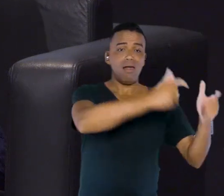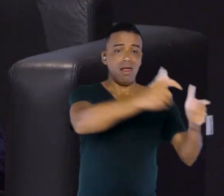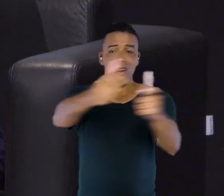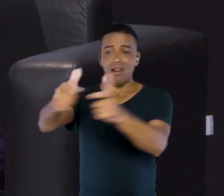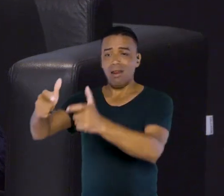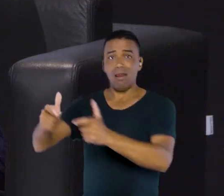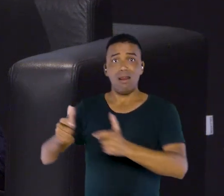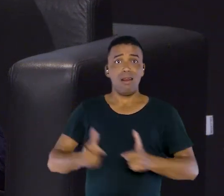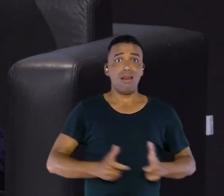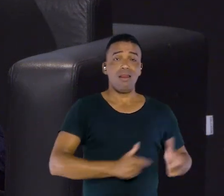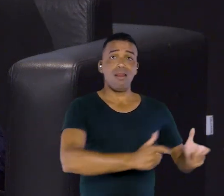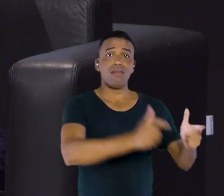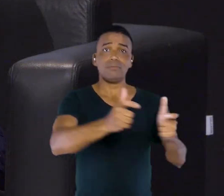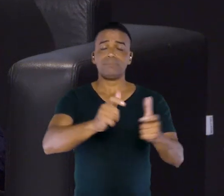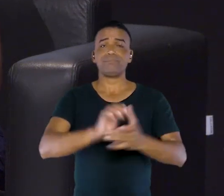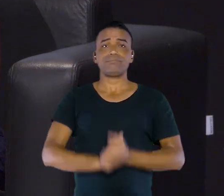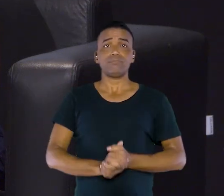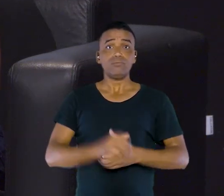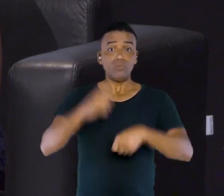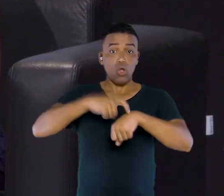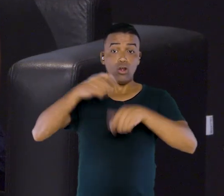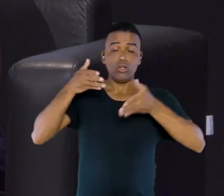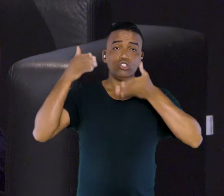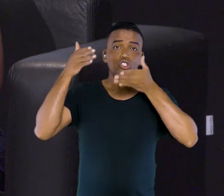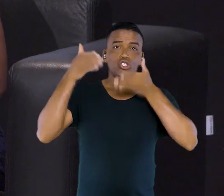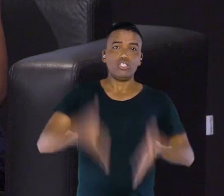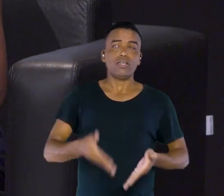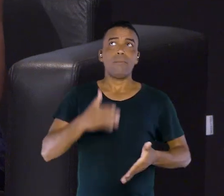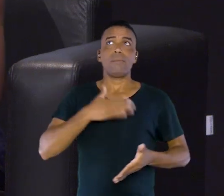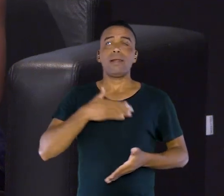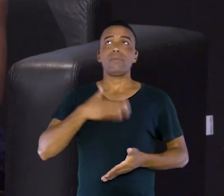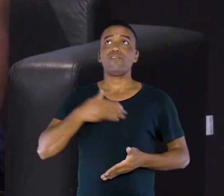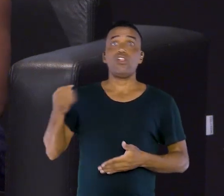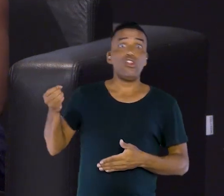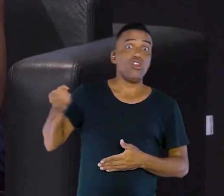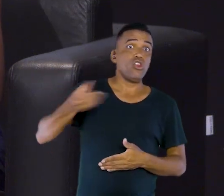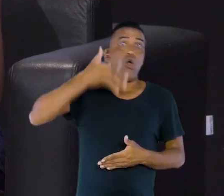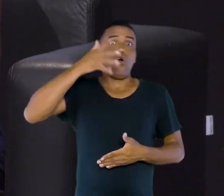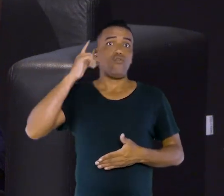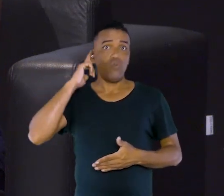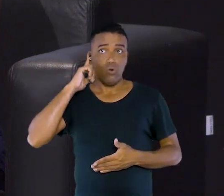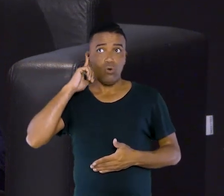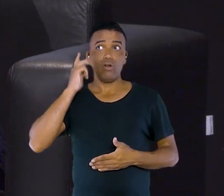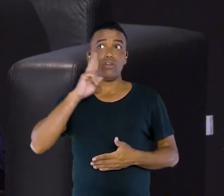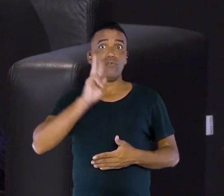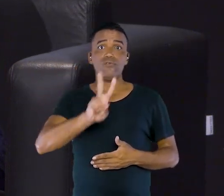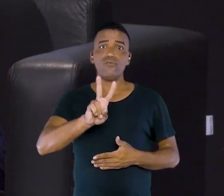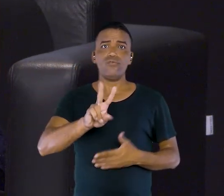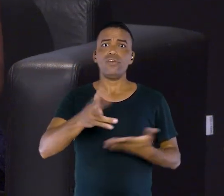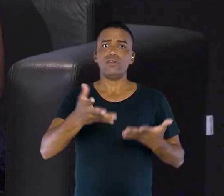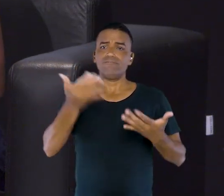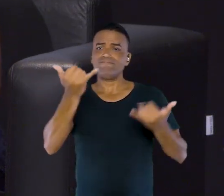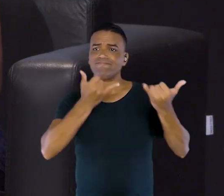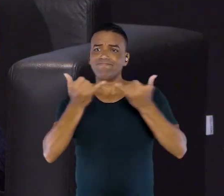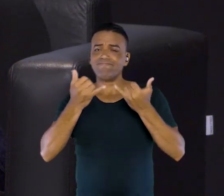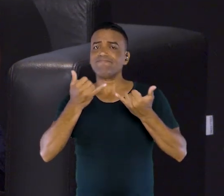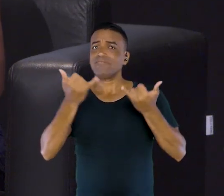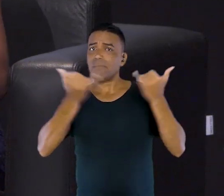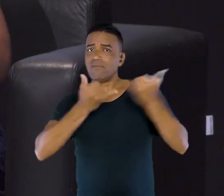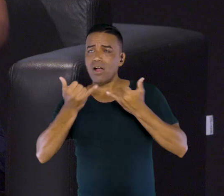né? Quando eu cheguei, para mim foi muito novo quando escutei que